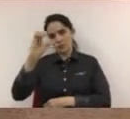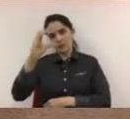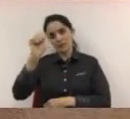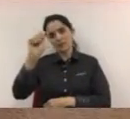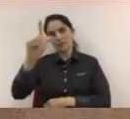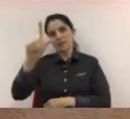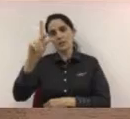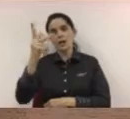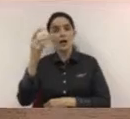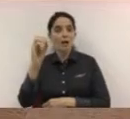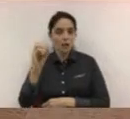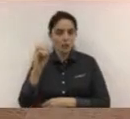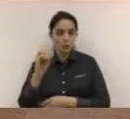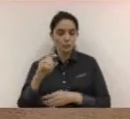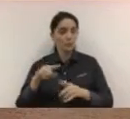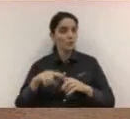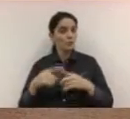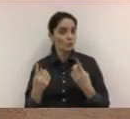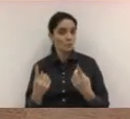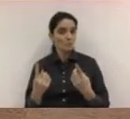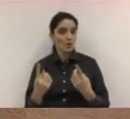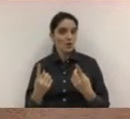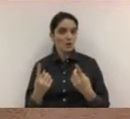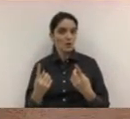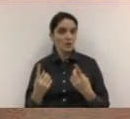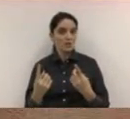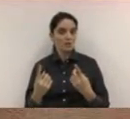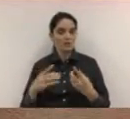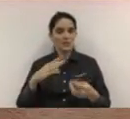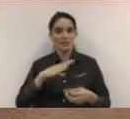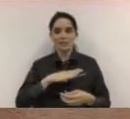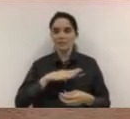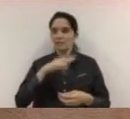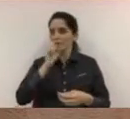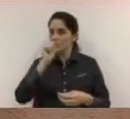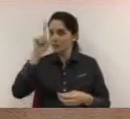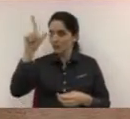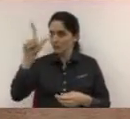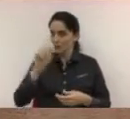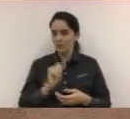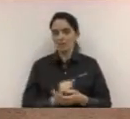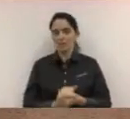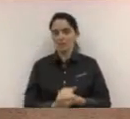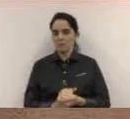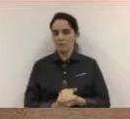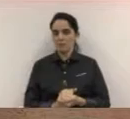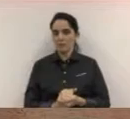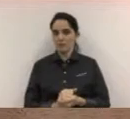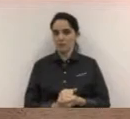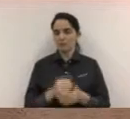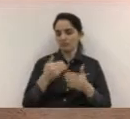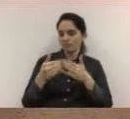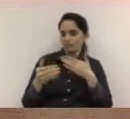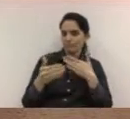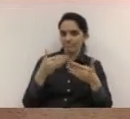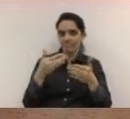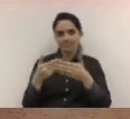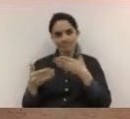Todavia, é explícito que o município tem agido de forma displicente em relação ao assunto, visto que, recentemente, um do